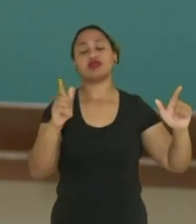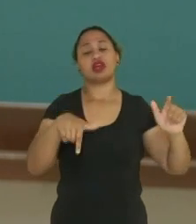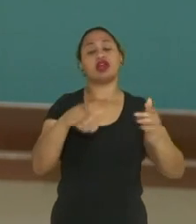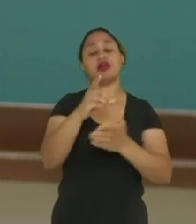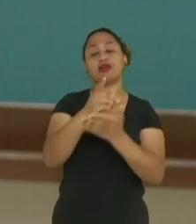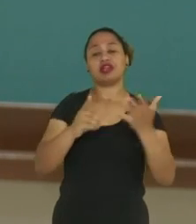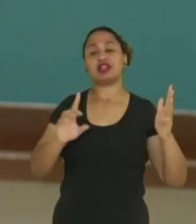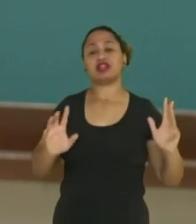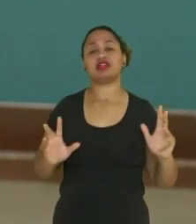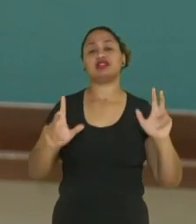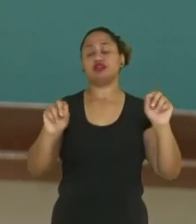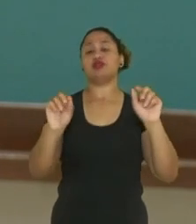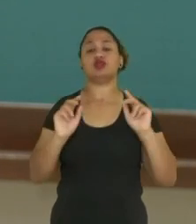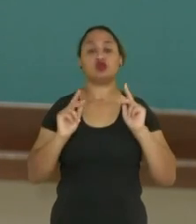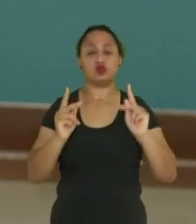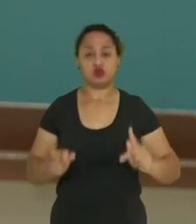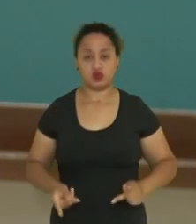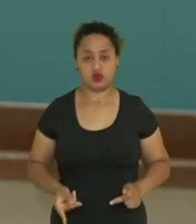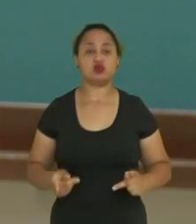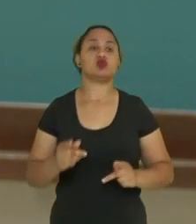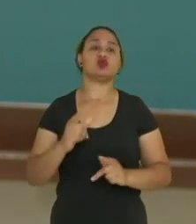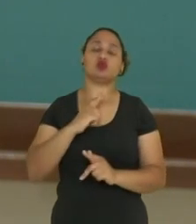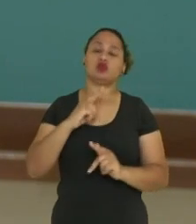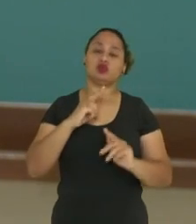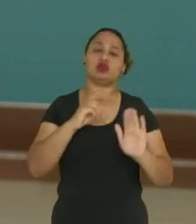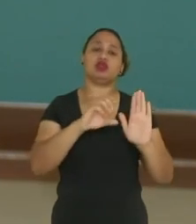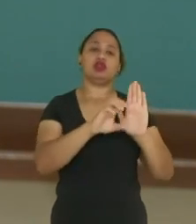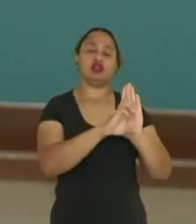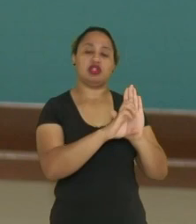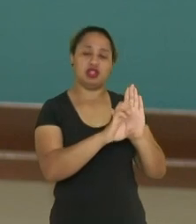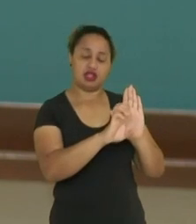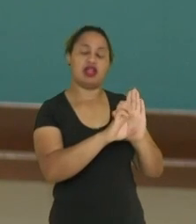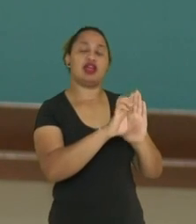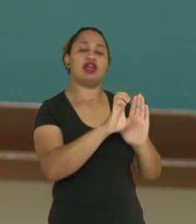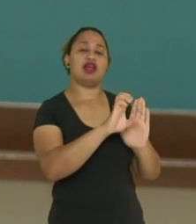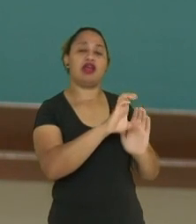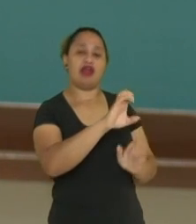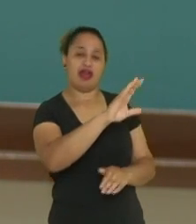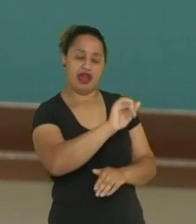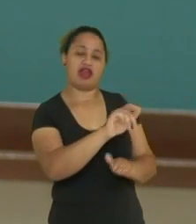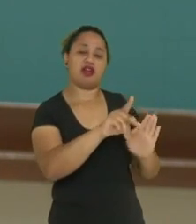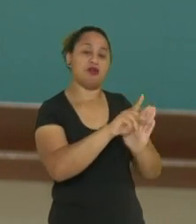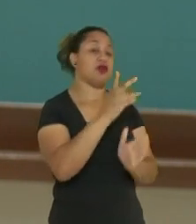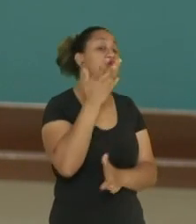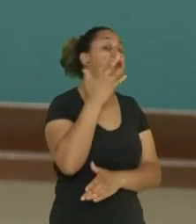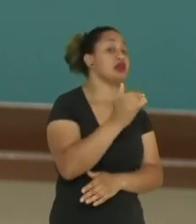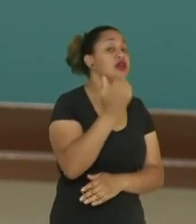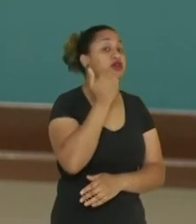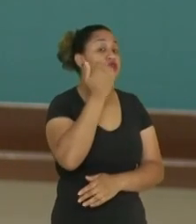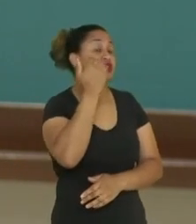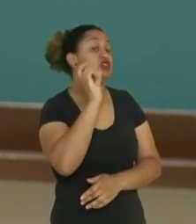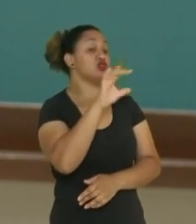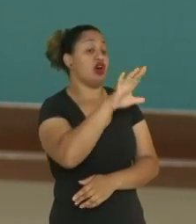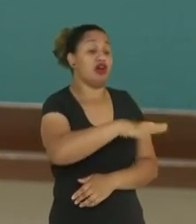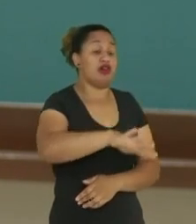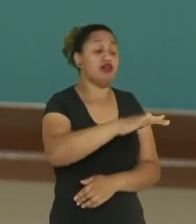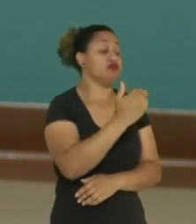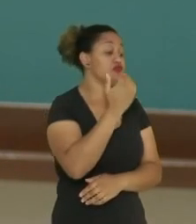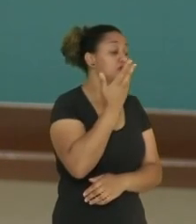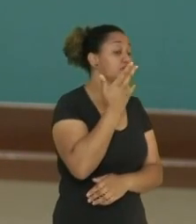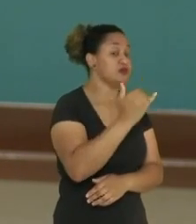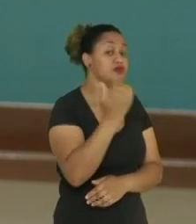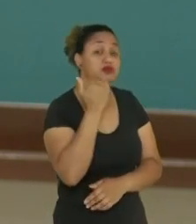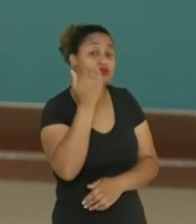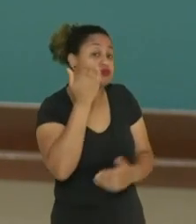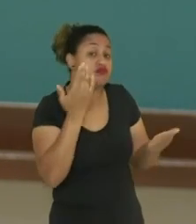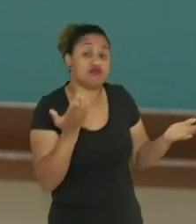para todos os seres humanos. Como é um estatuto para criança e para o adolescente, serve somente para criança, somente para adolescente, como o próprio